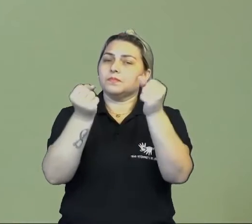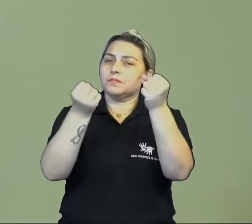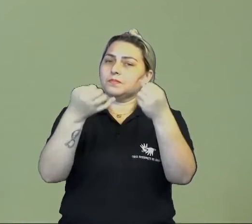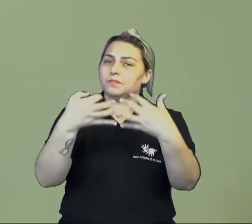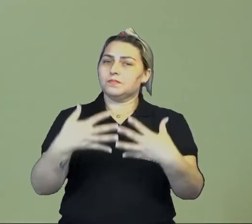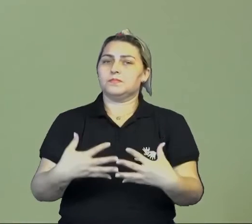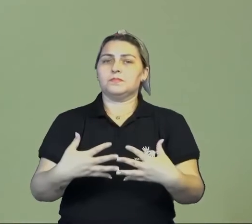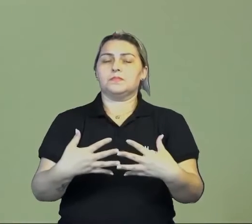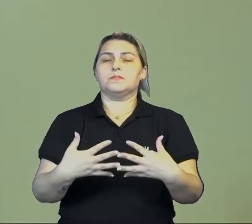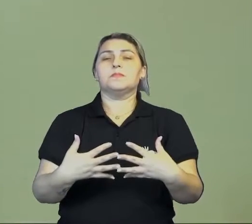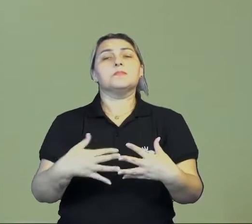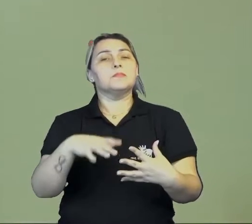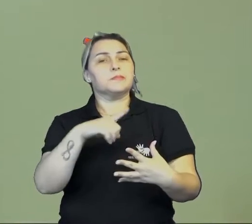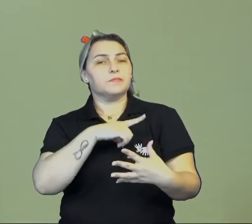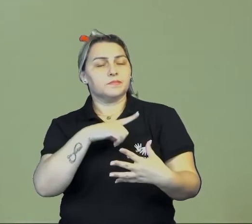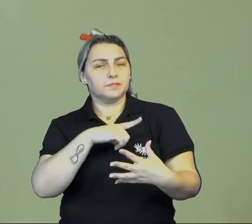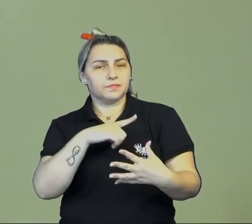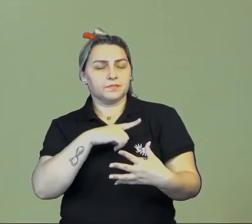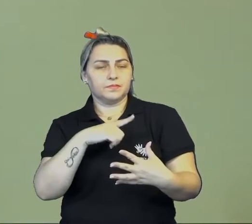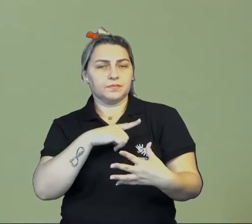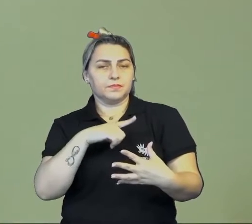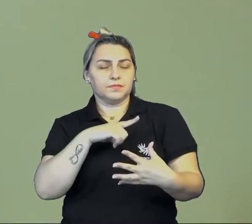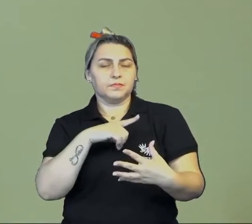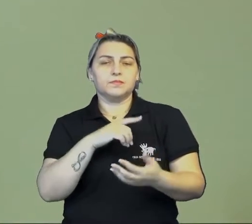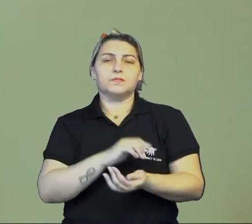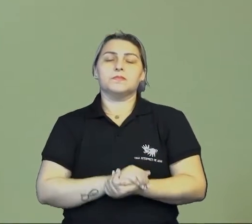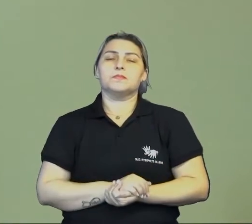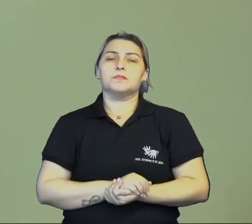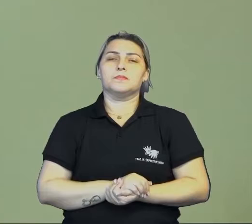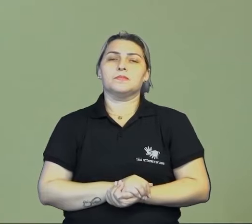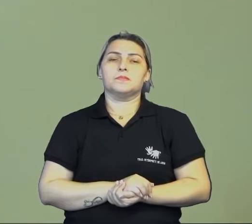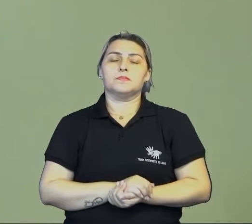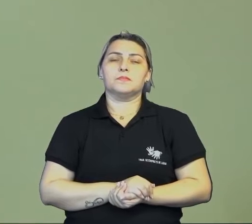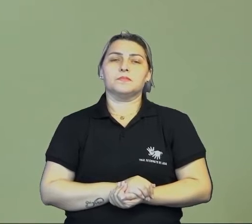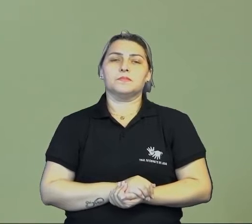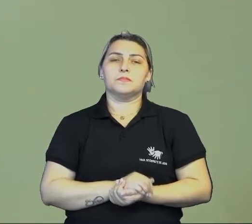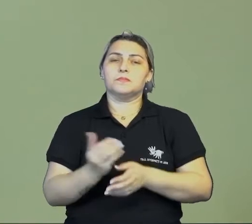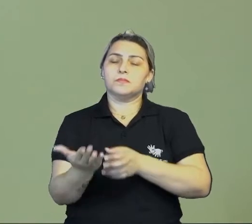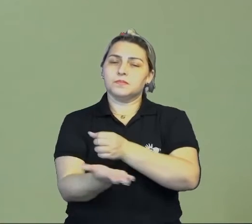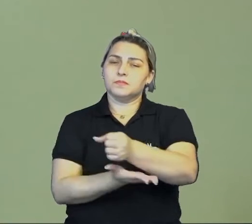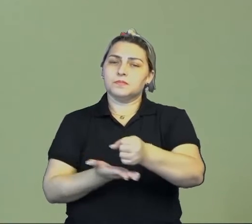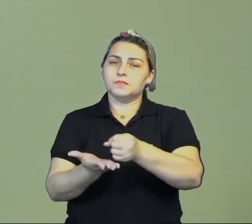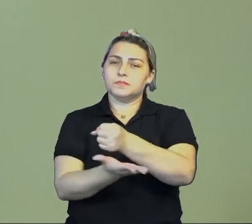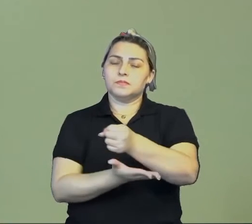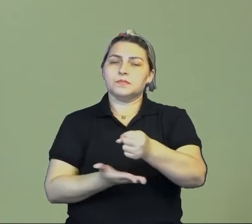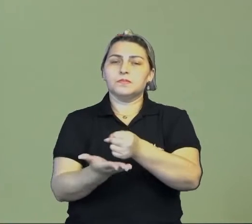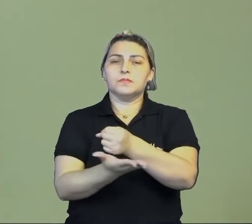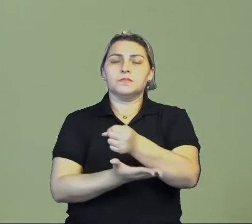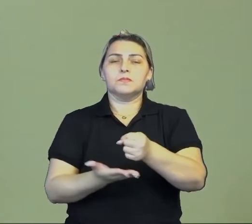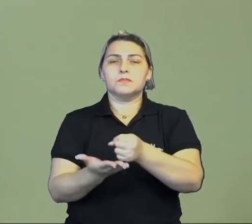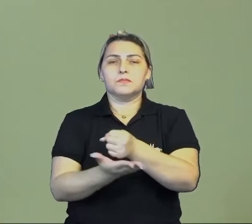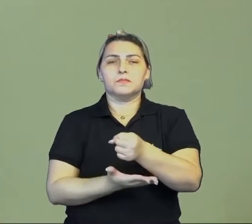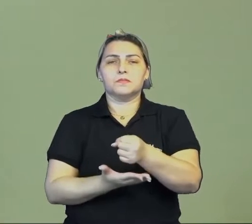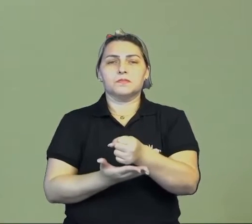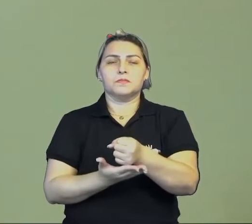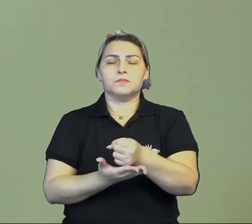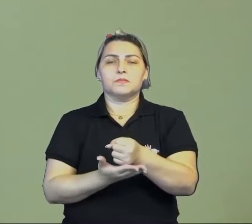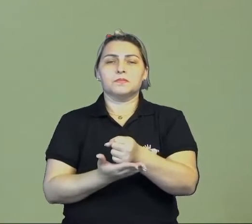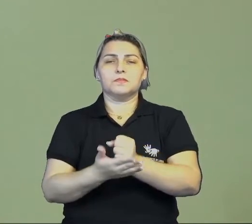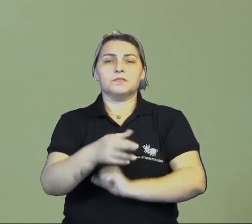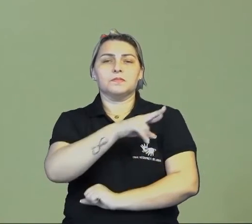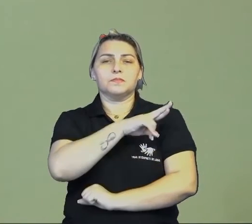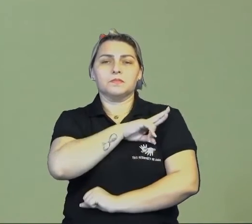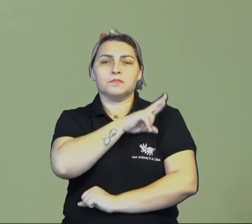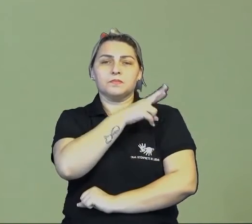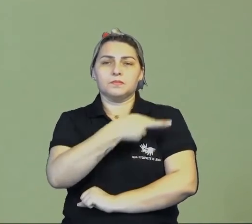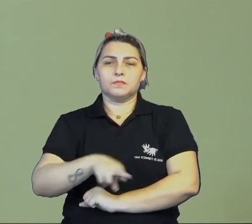tudo aquilo que ocorria na realidade, completamente baseado nos dogmas religiosos.